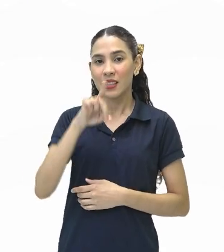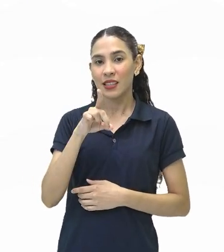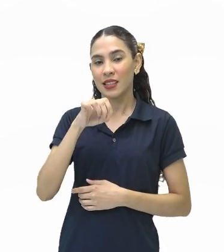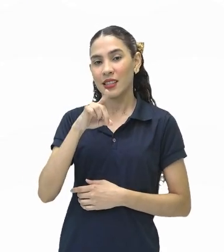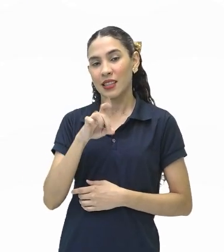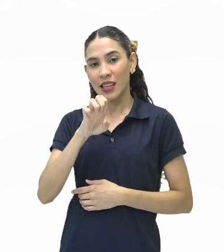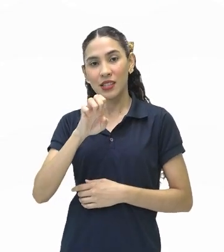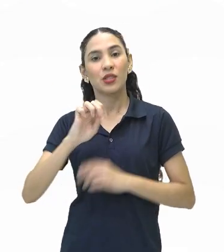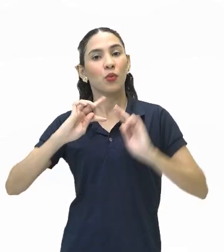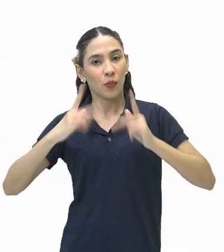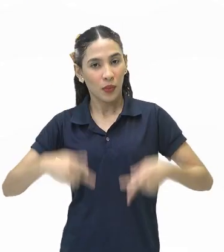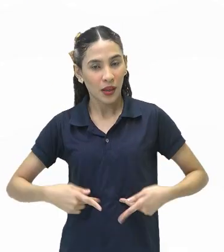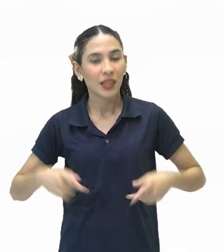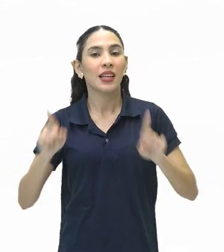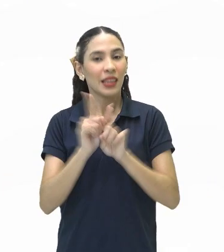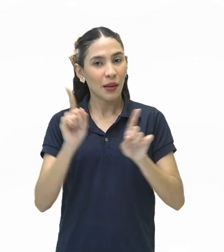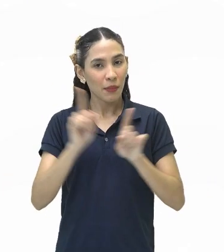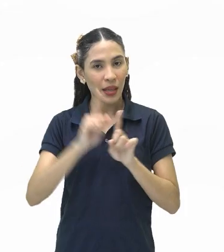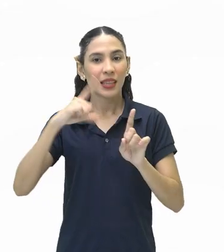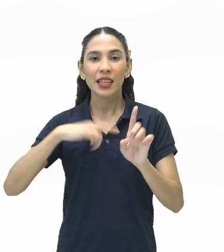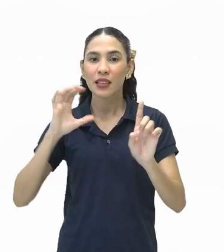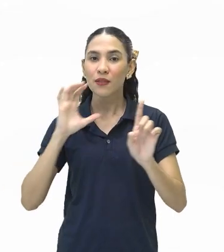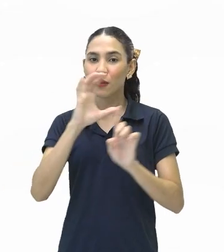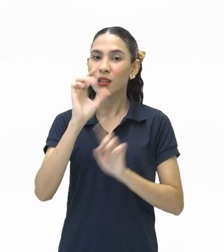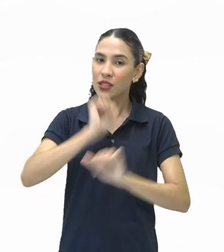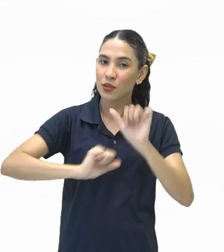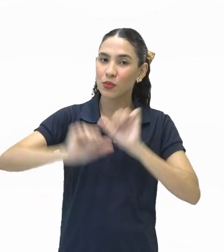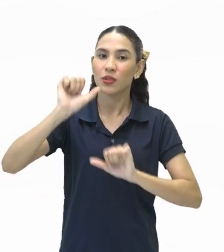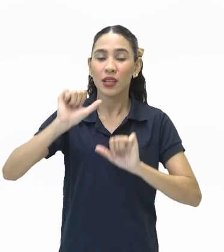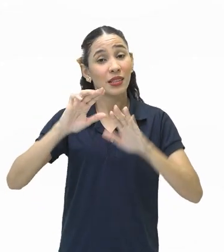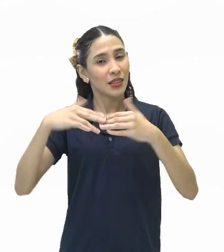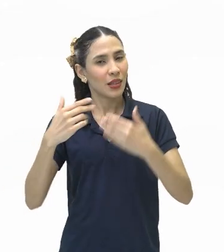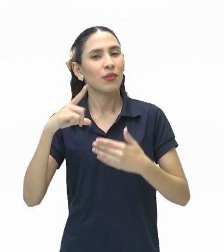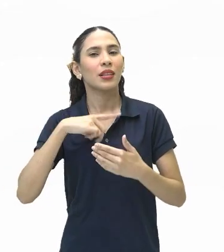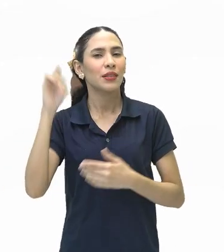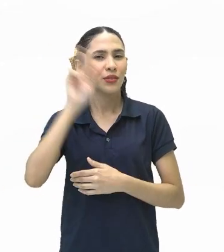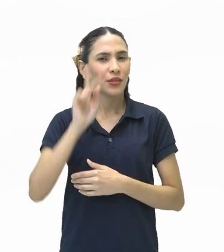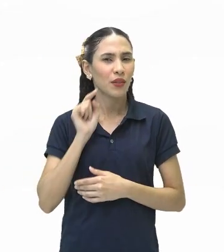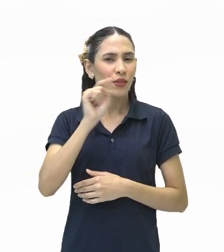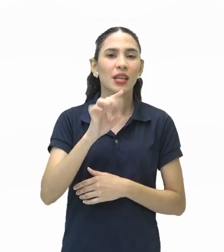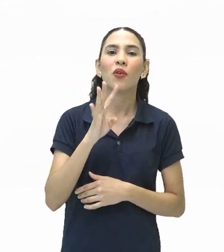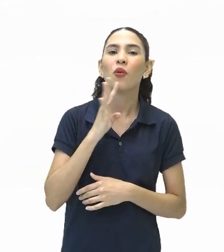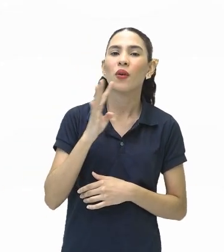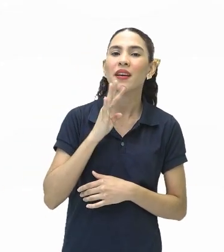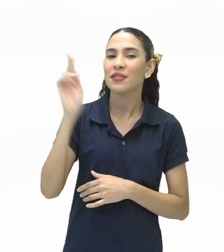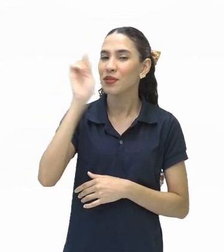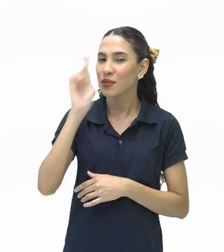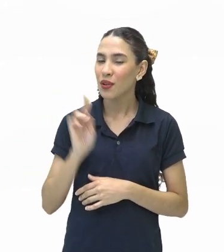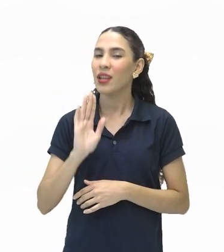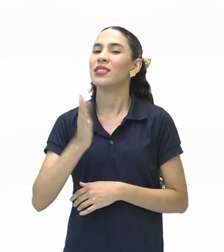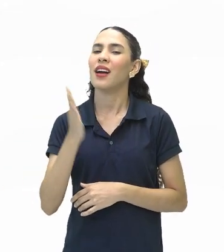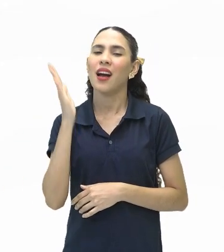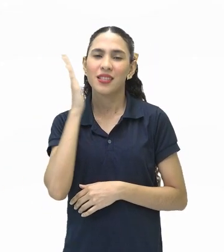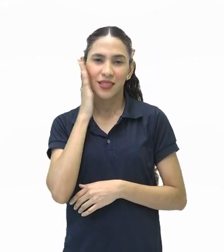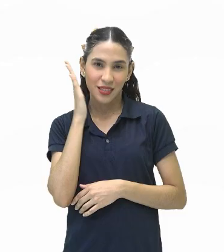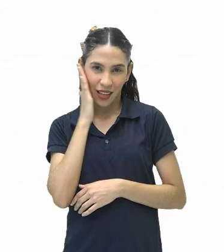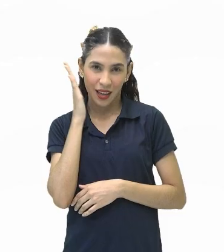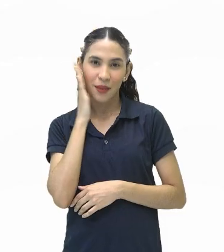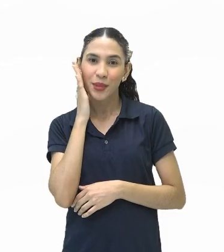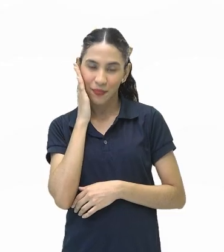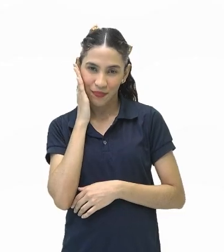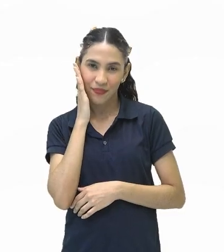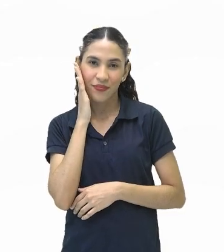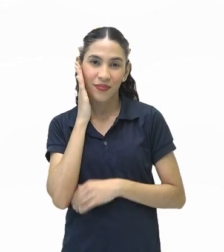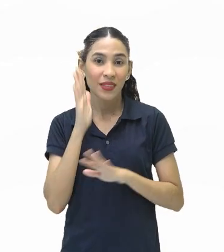ela também passa por transformações. Então tem toda uma história. Quem conhece um pouquinho da história sabe disso daí,